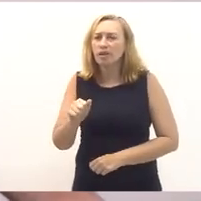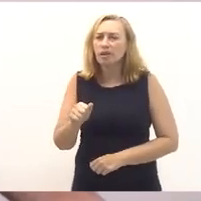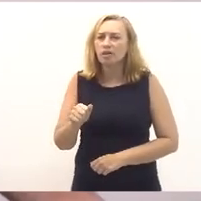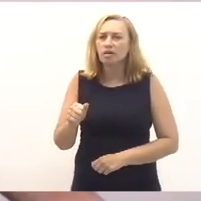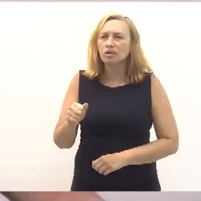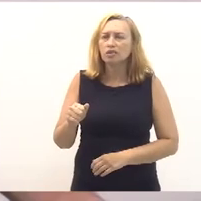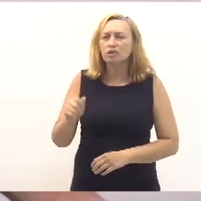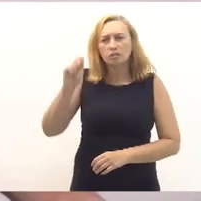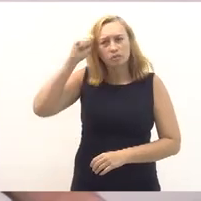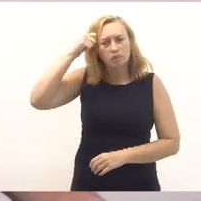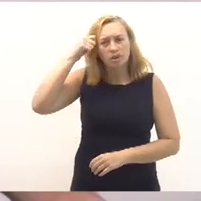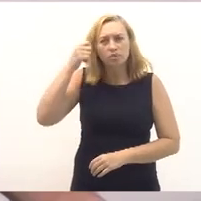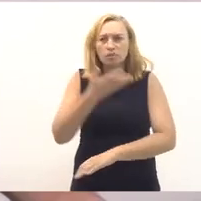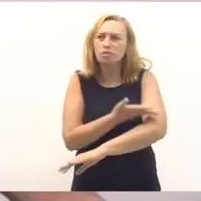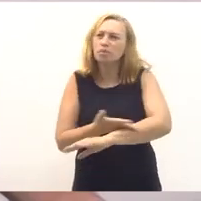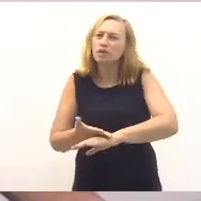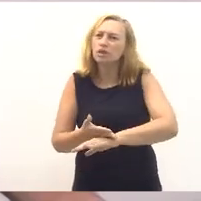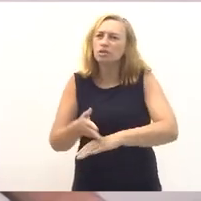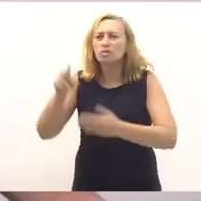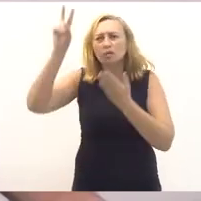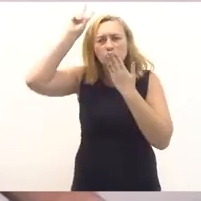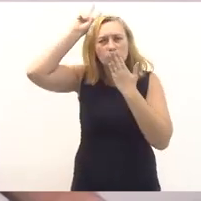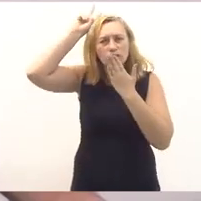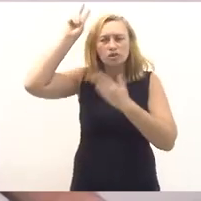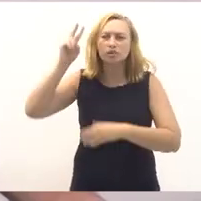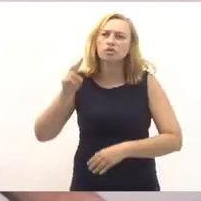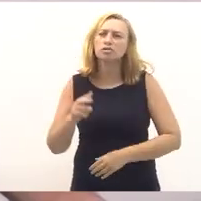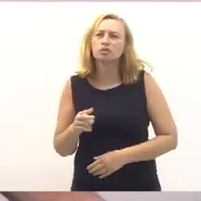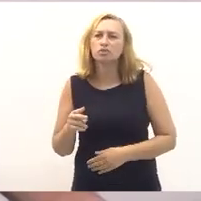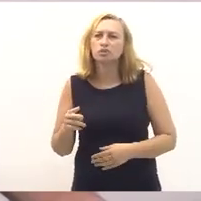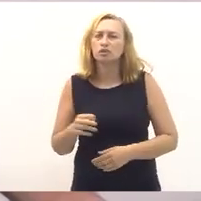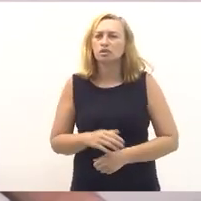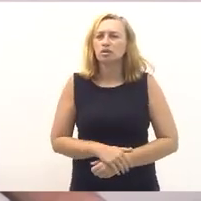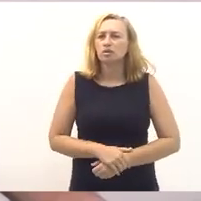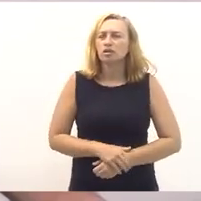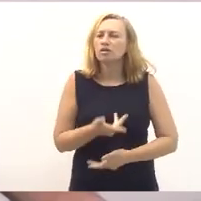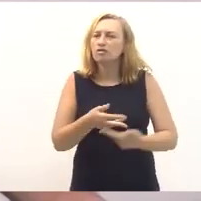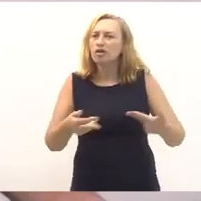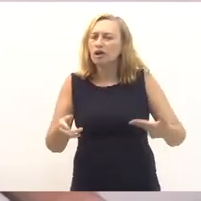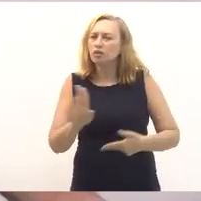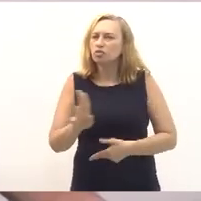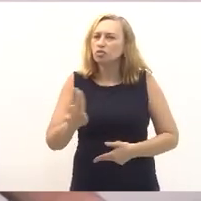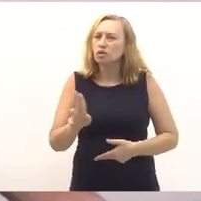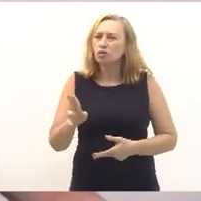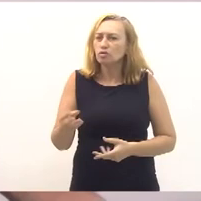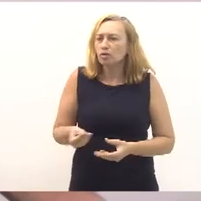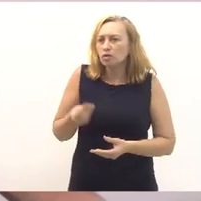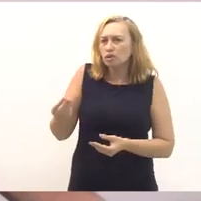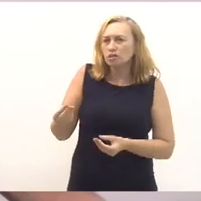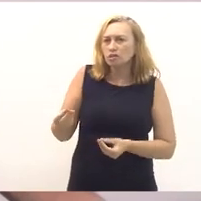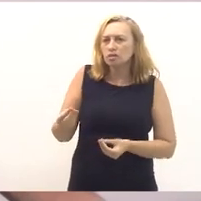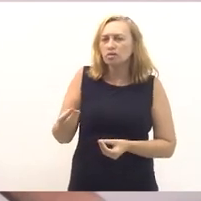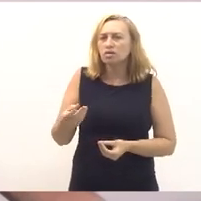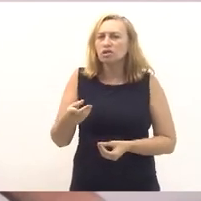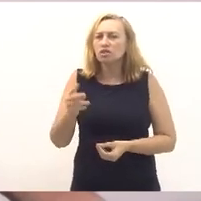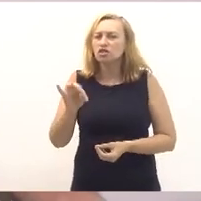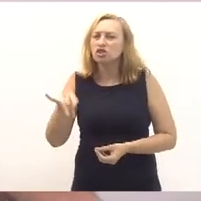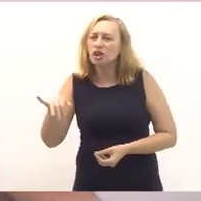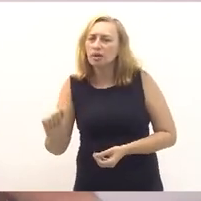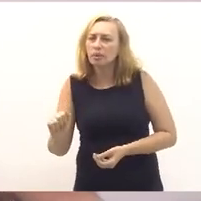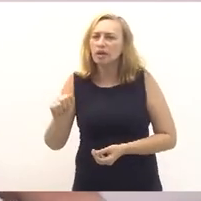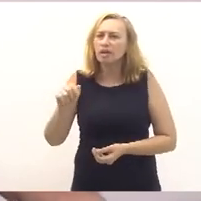entre pretos brancos e indígenas e Imigrantes vários nomes foram dados entre ele diamba diamba